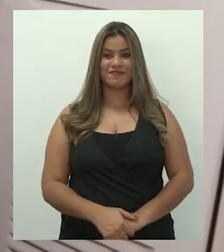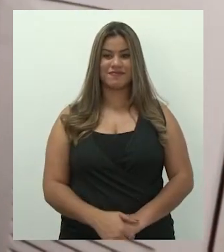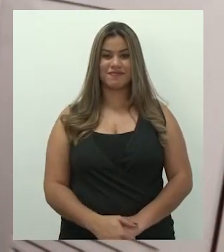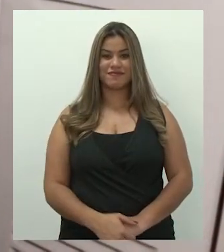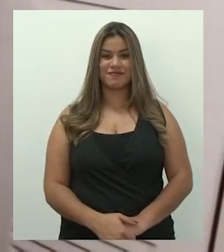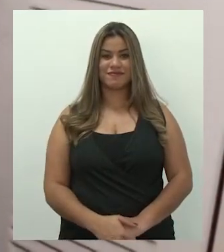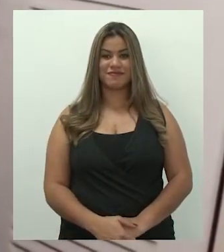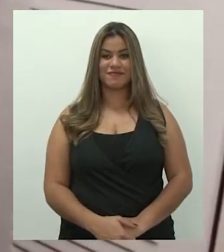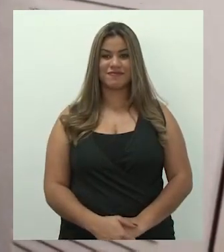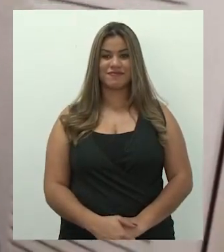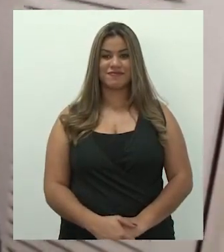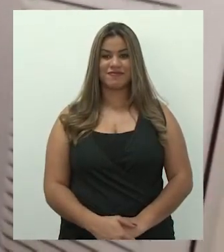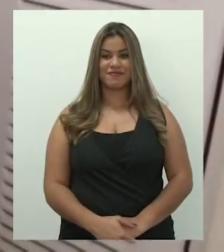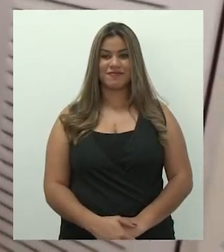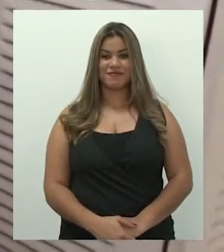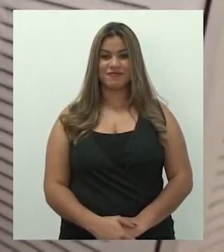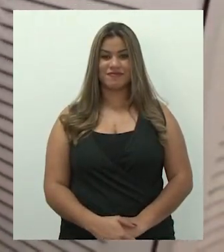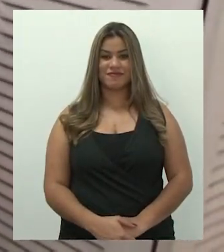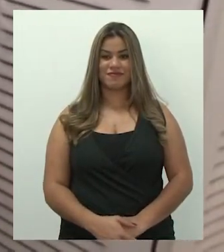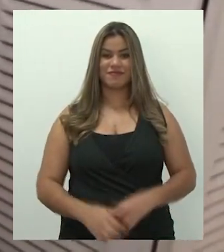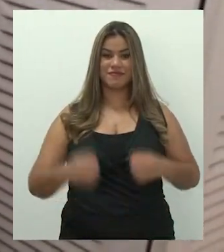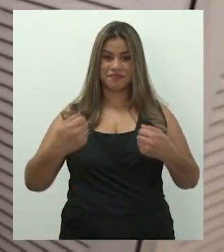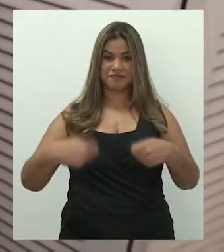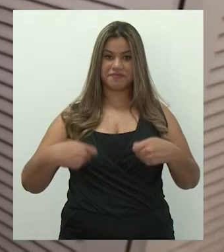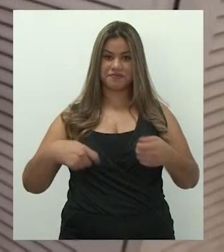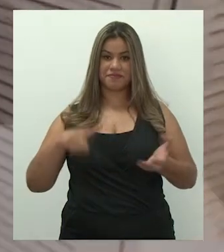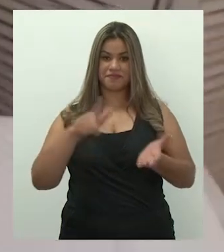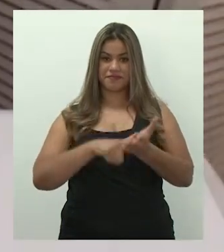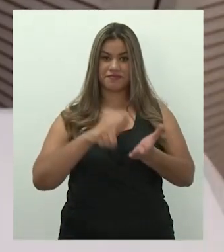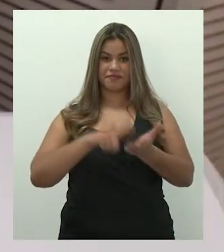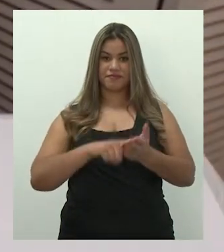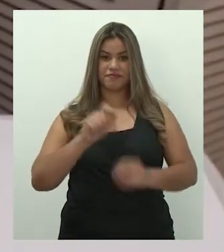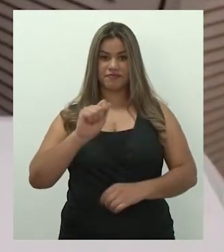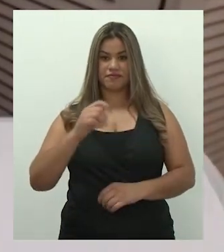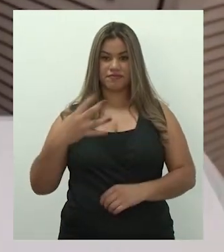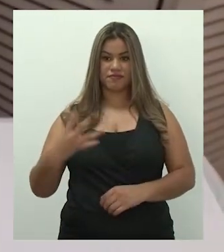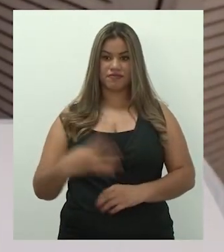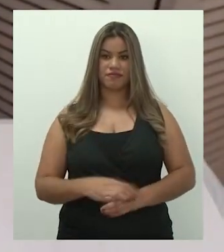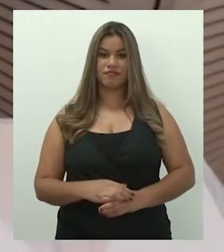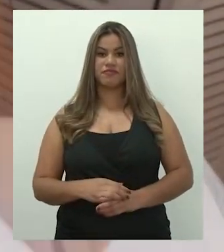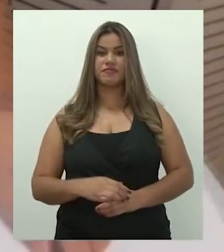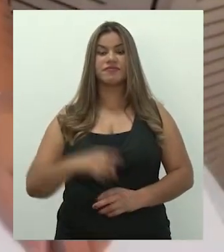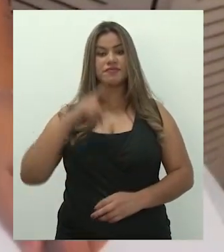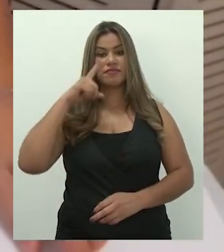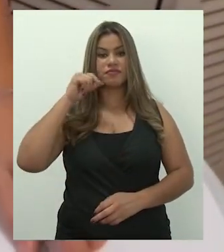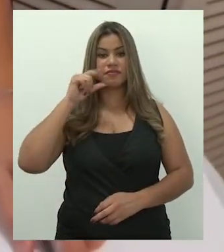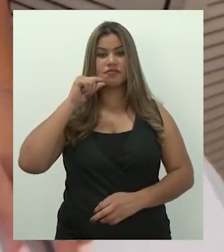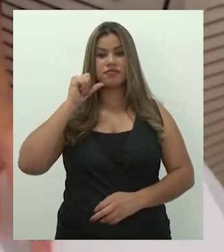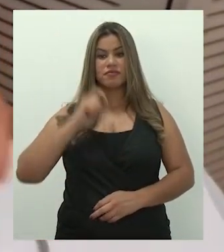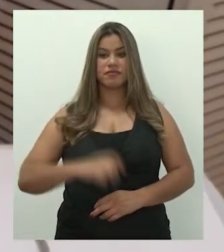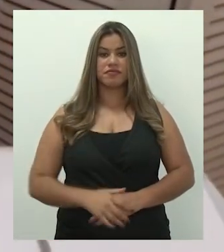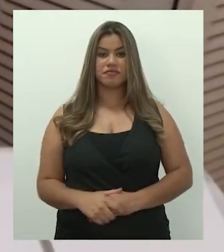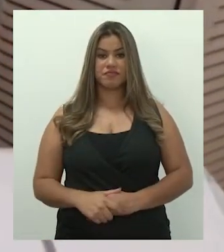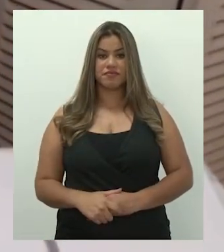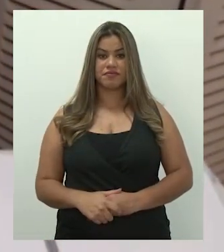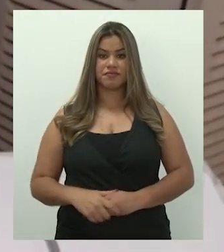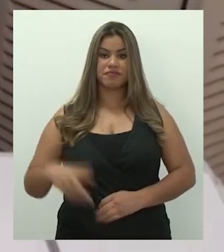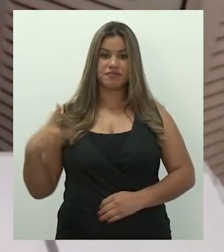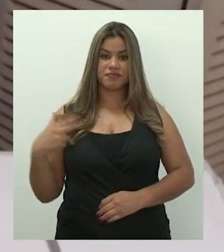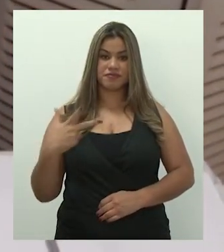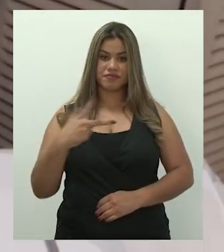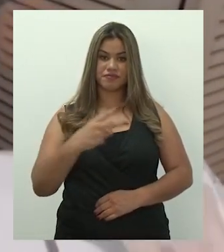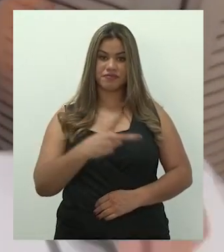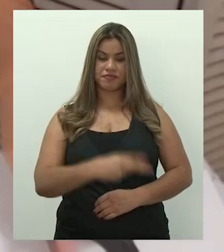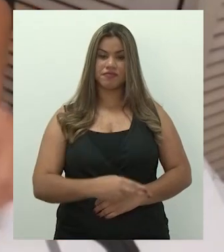Vamos precisar de uma folha de sulfite A4, um lápis preto, uma